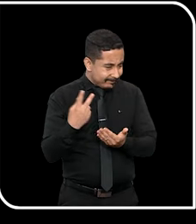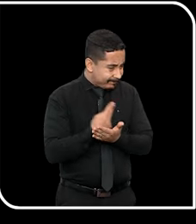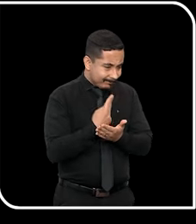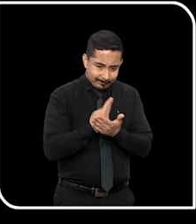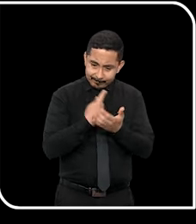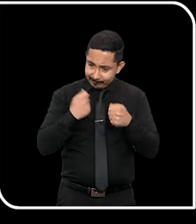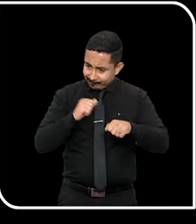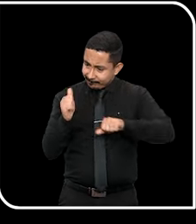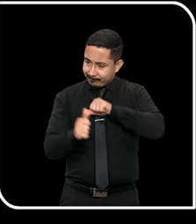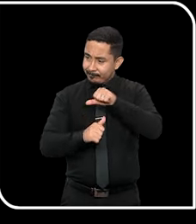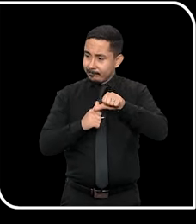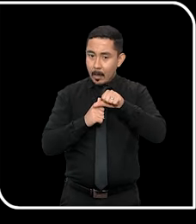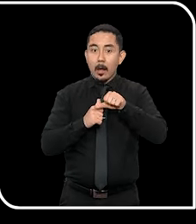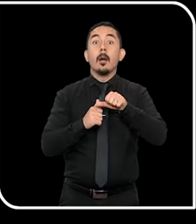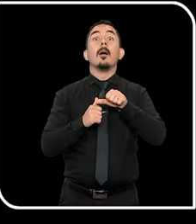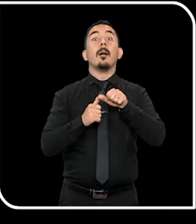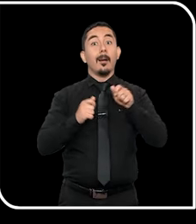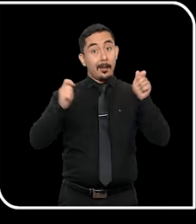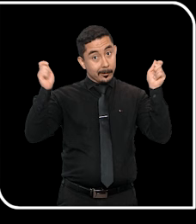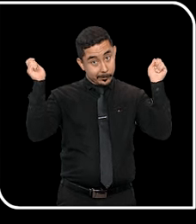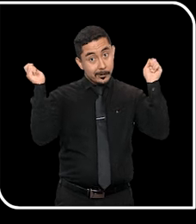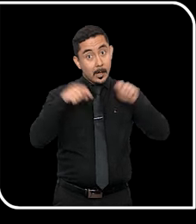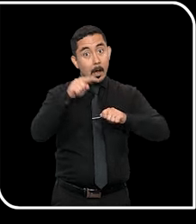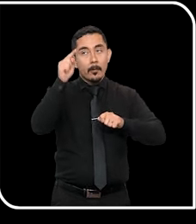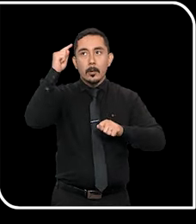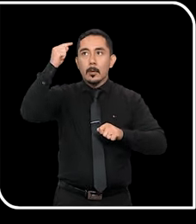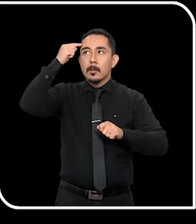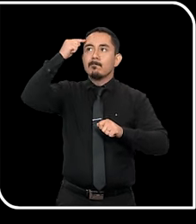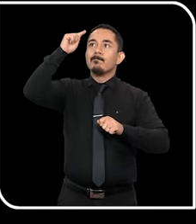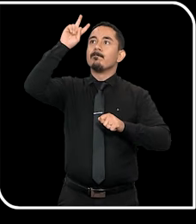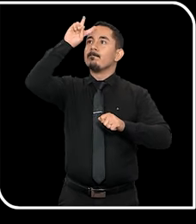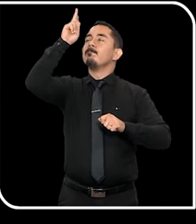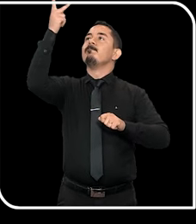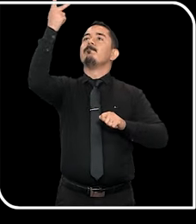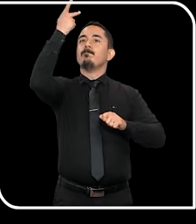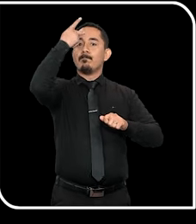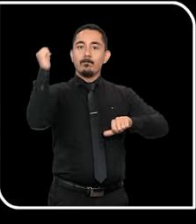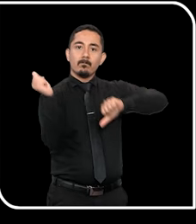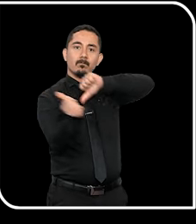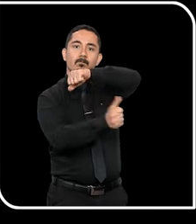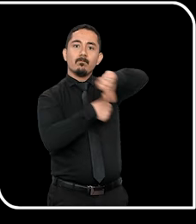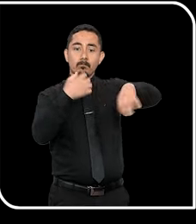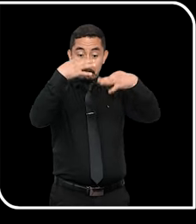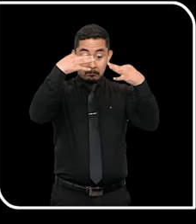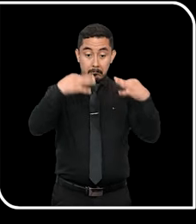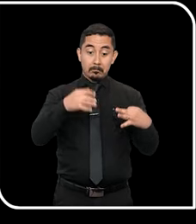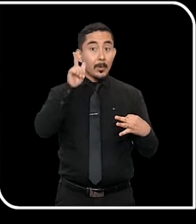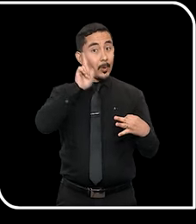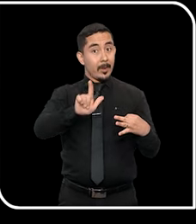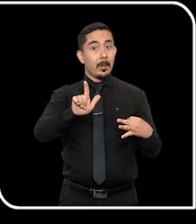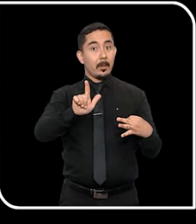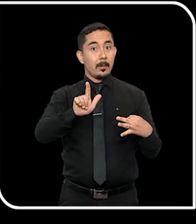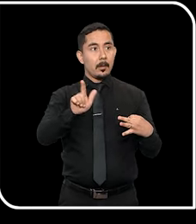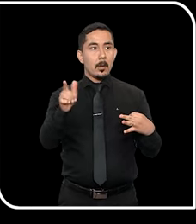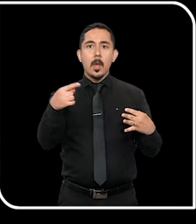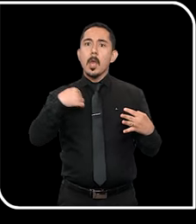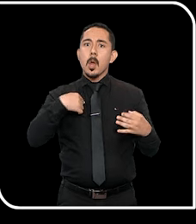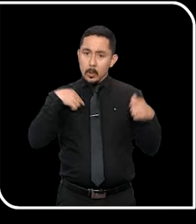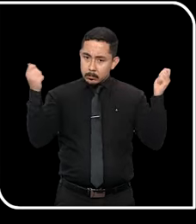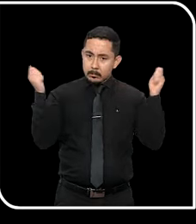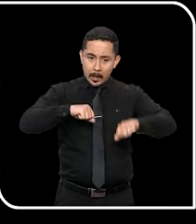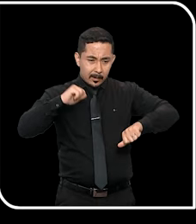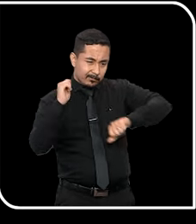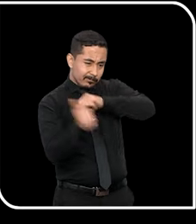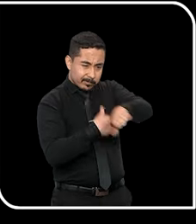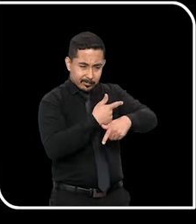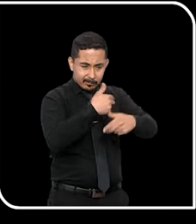incomodada eu posso promover mudanças a partir daí olhar pro meu lugar de responsabilidade ali dizer Opa eu tenho muito a fazer eu tenho